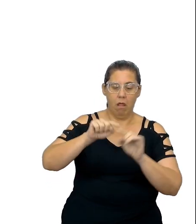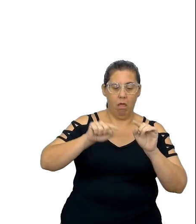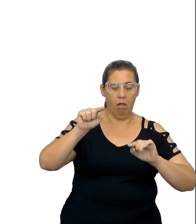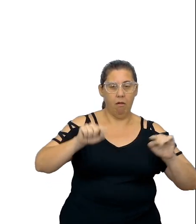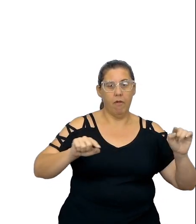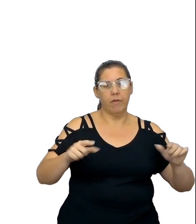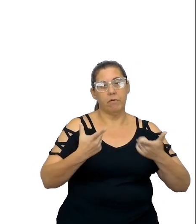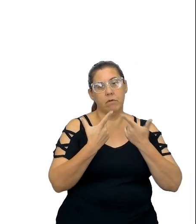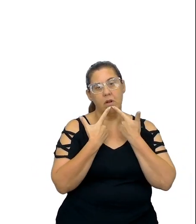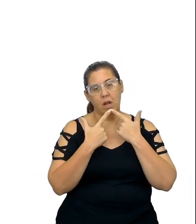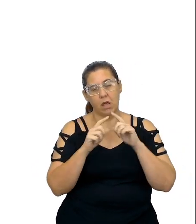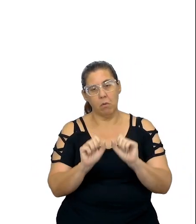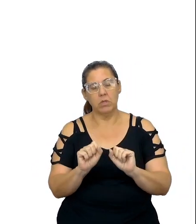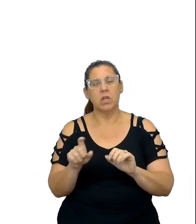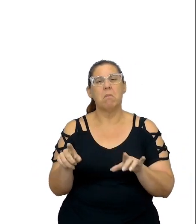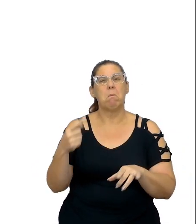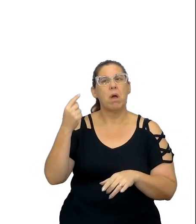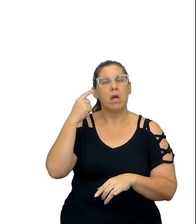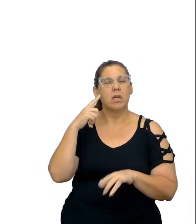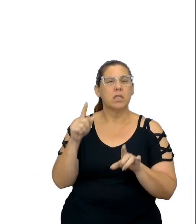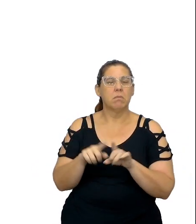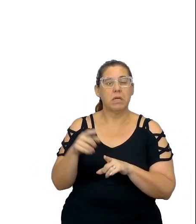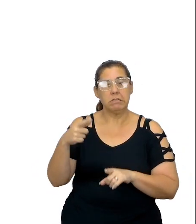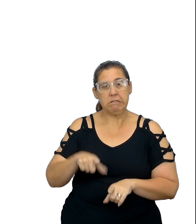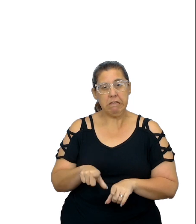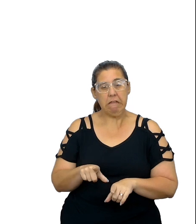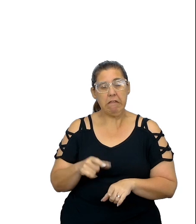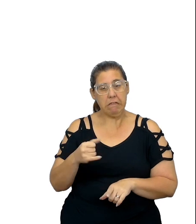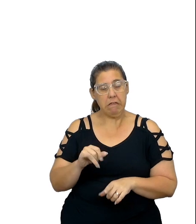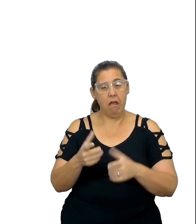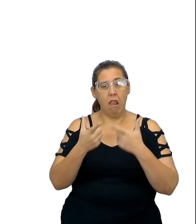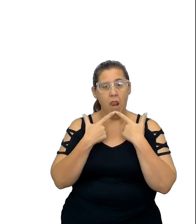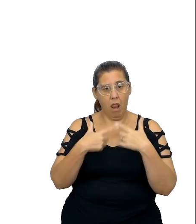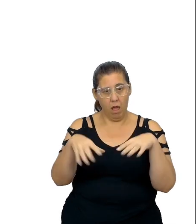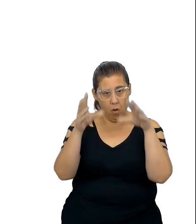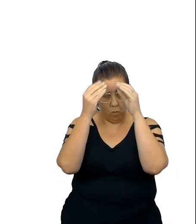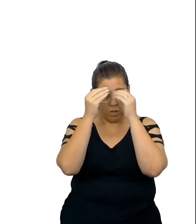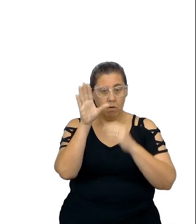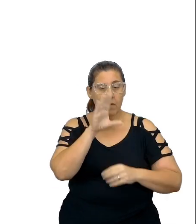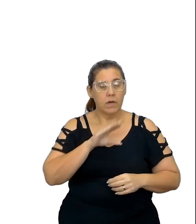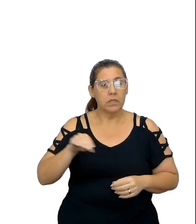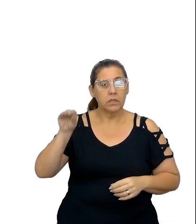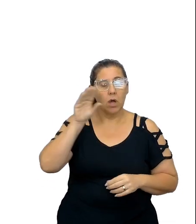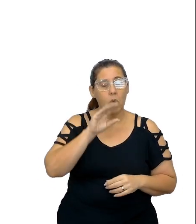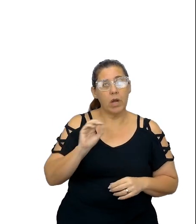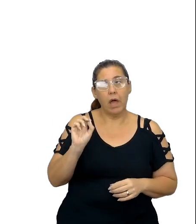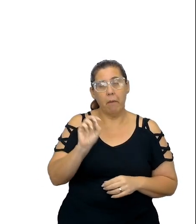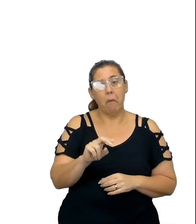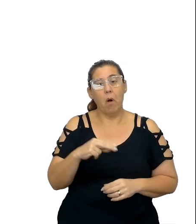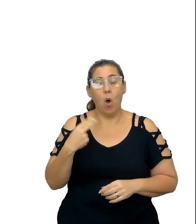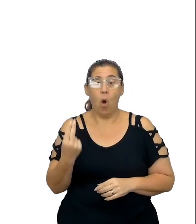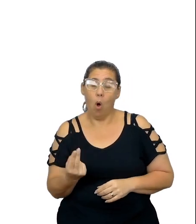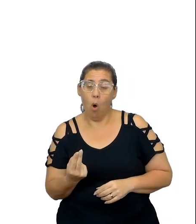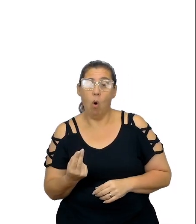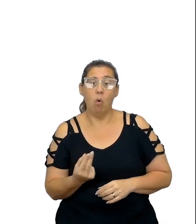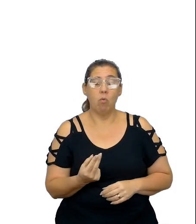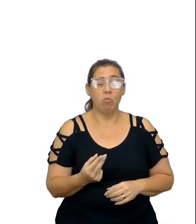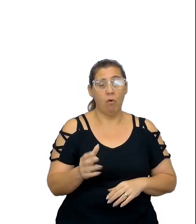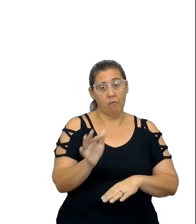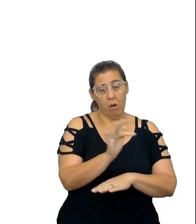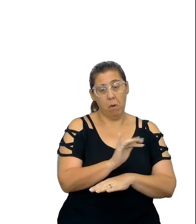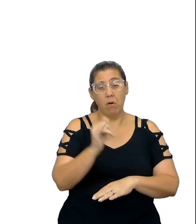linguísticas, né, sempre pensando se essa linguagem vai ser de forma oral, ou pensando no formal, e se